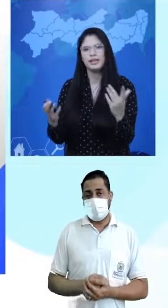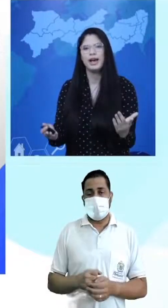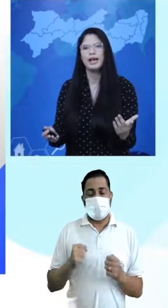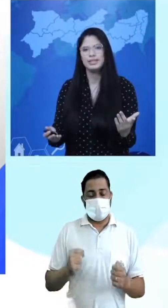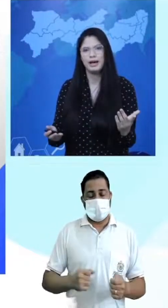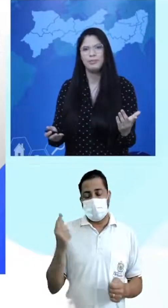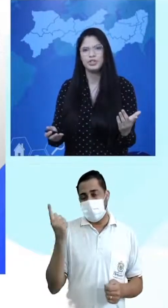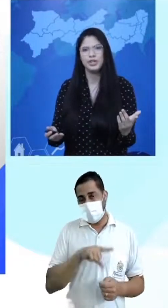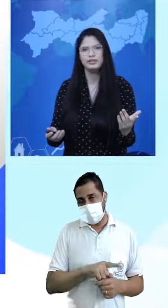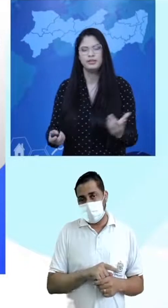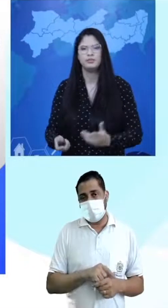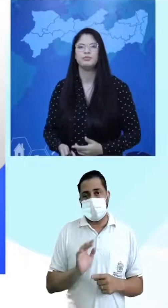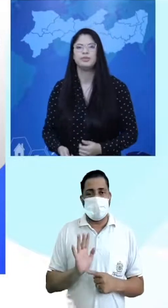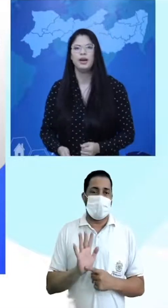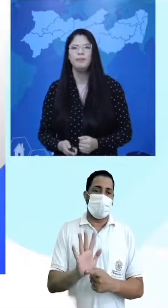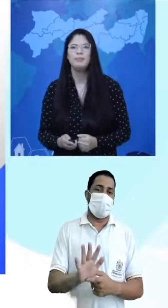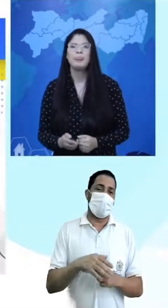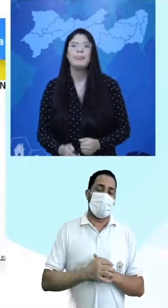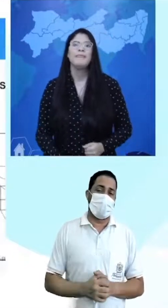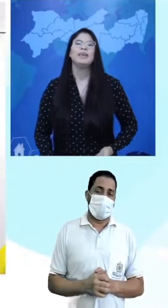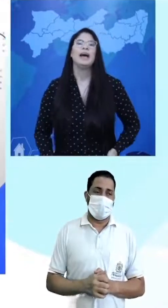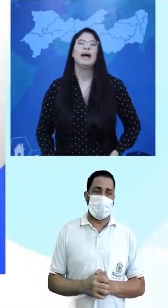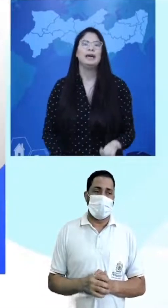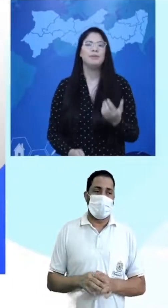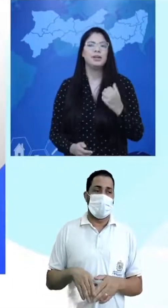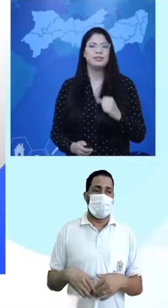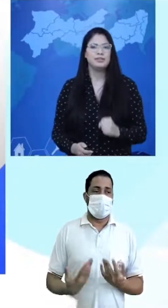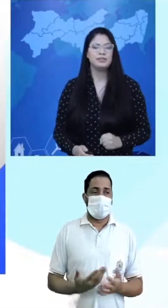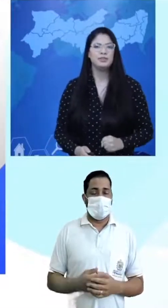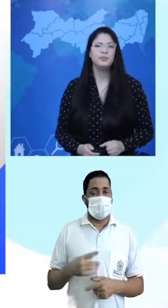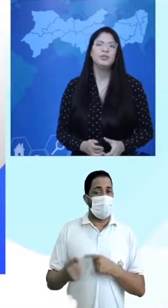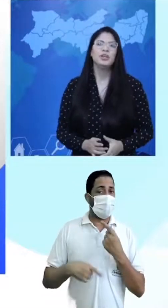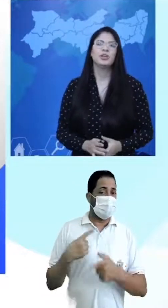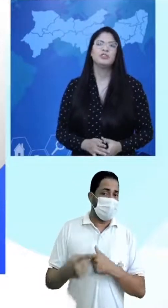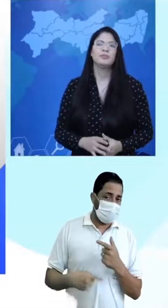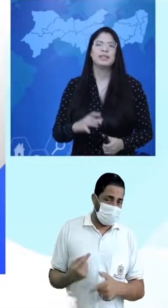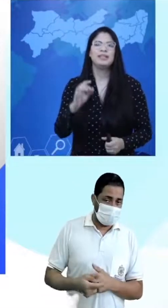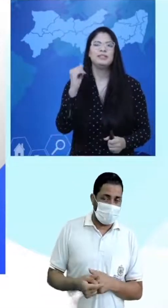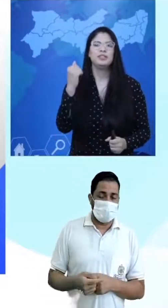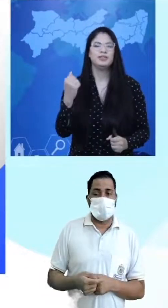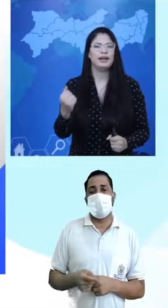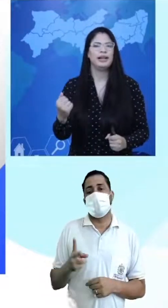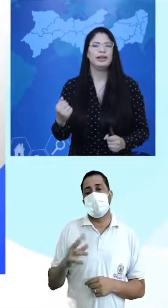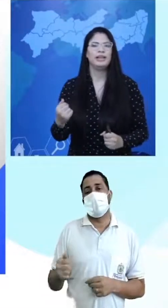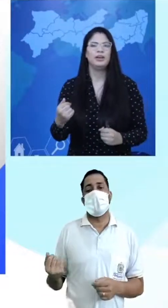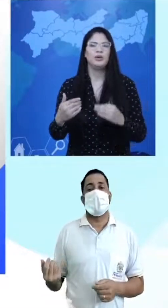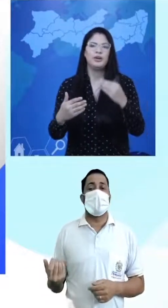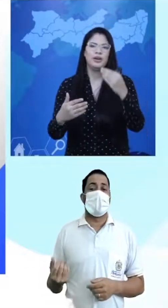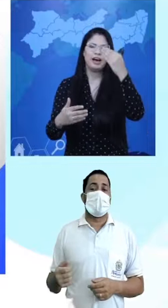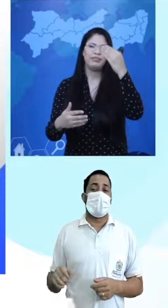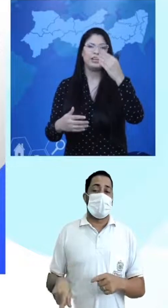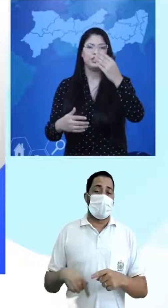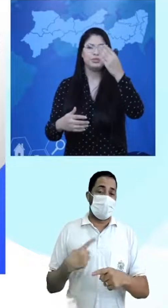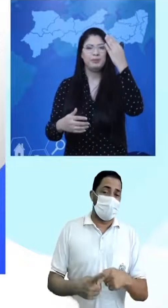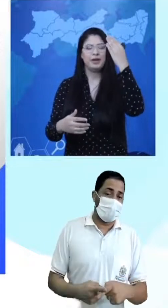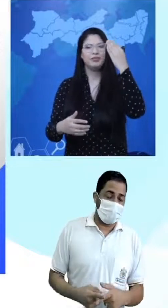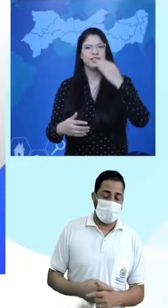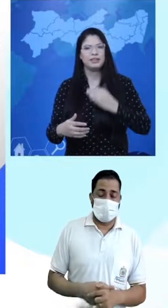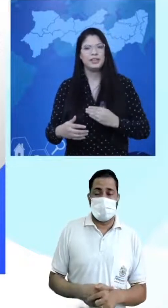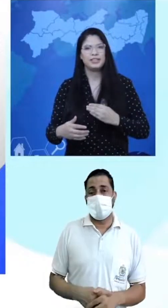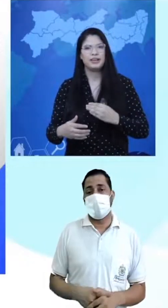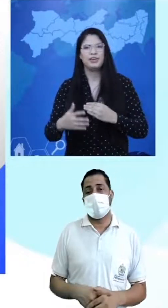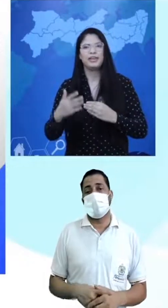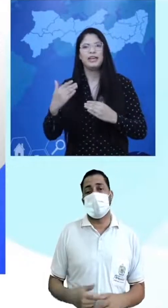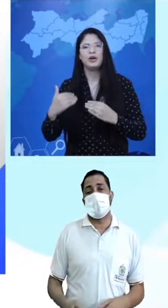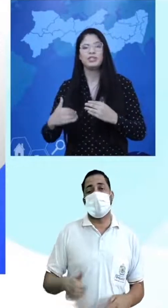conseguir realizar a projeção, tá? E aí, após isso, nós vamos adicionar ali, ó, a gente primeiro fez a